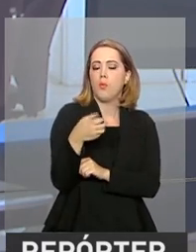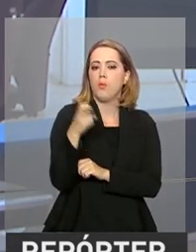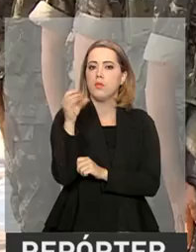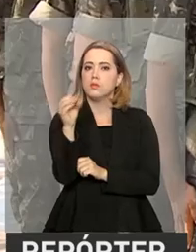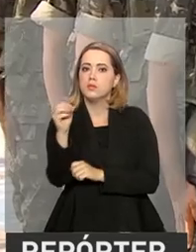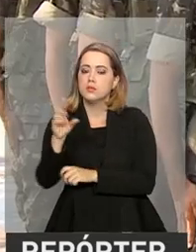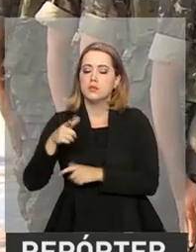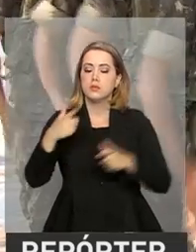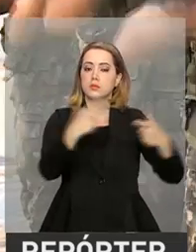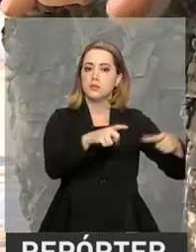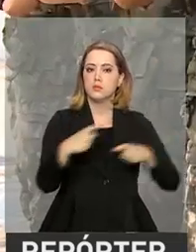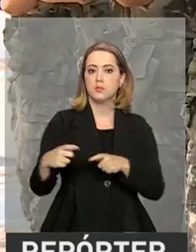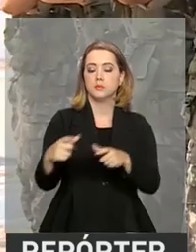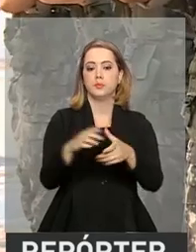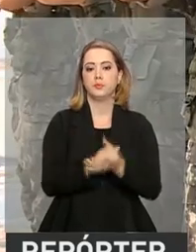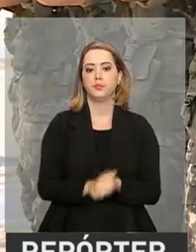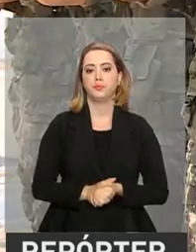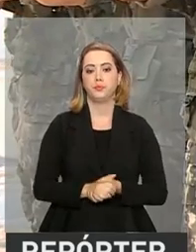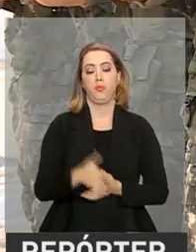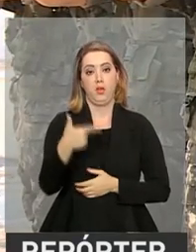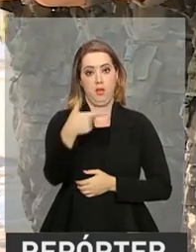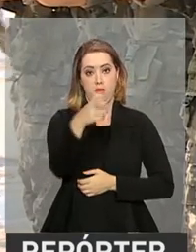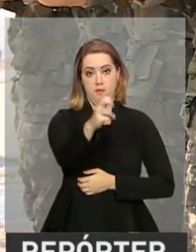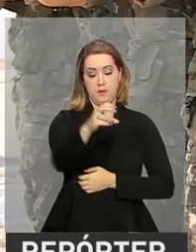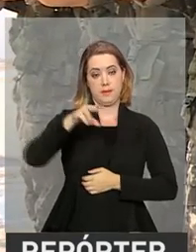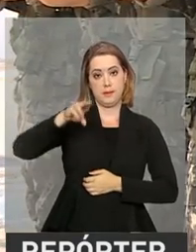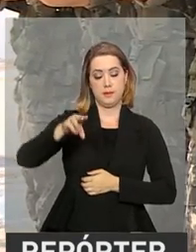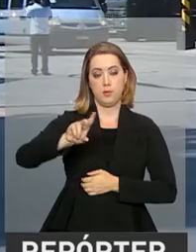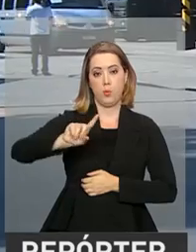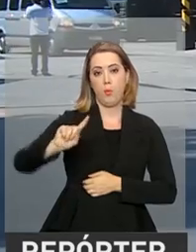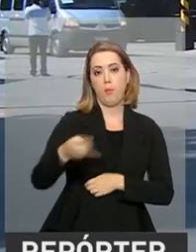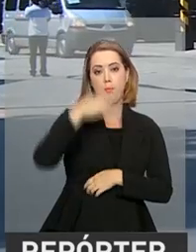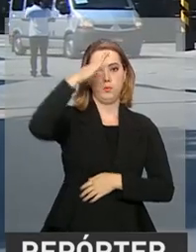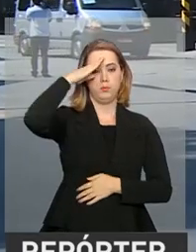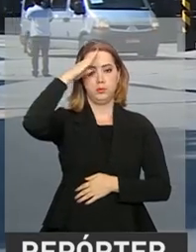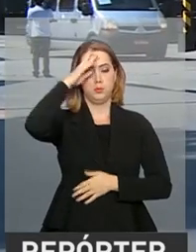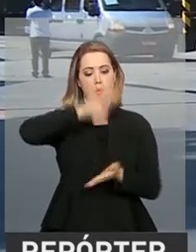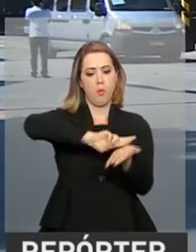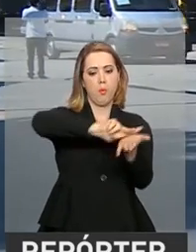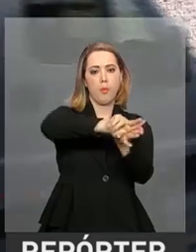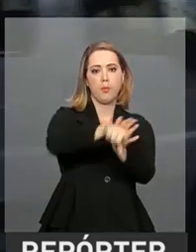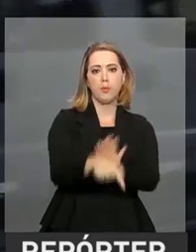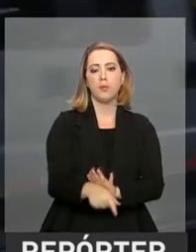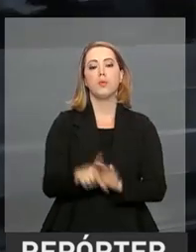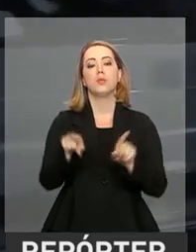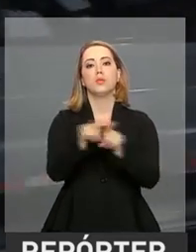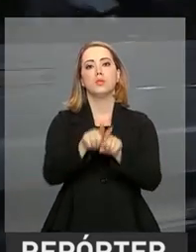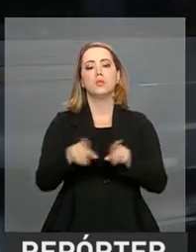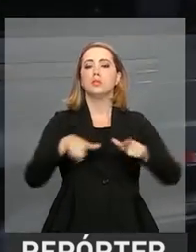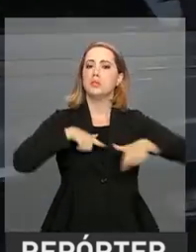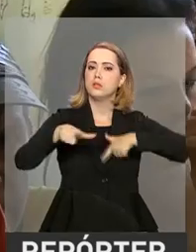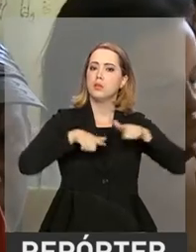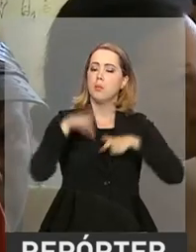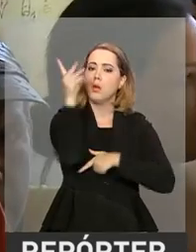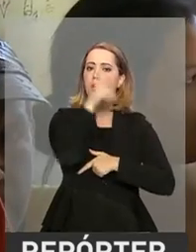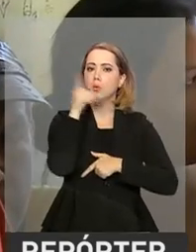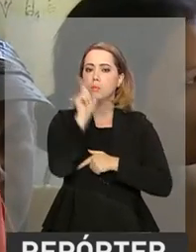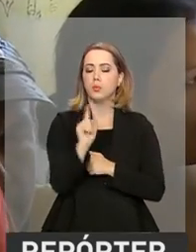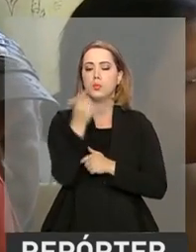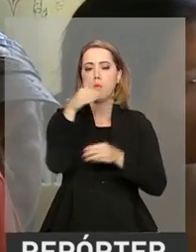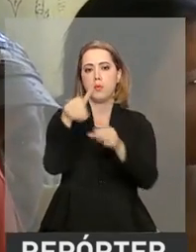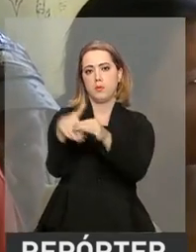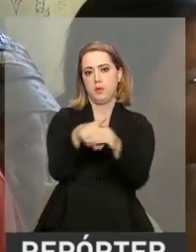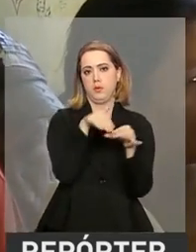localidades. Mais de 25 mil militares da Marinha, do Exército e da Aeronáutica atuaram nesse domingo durante o primeiro turno